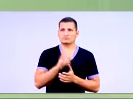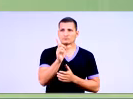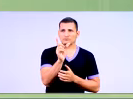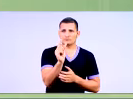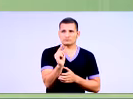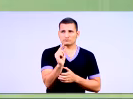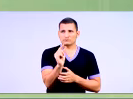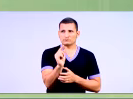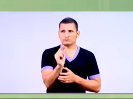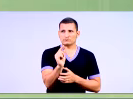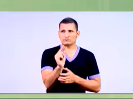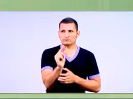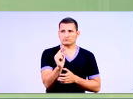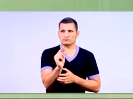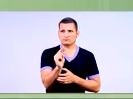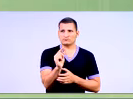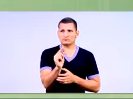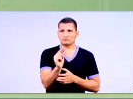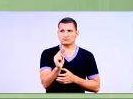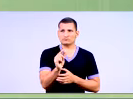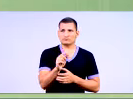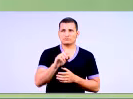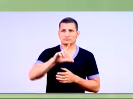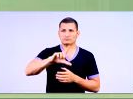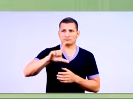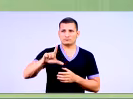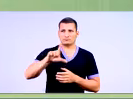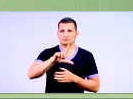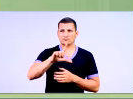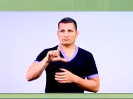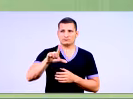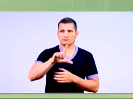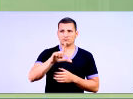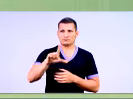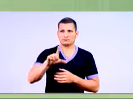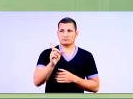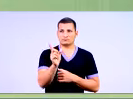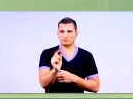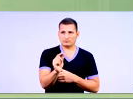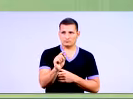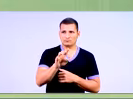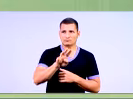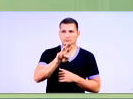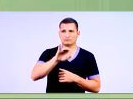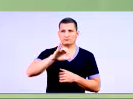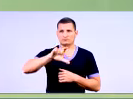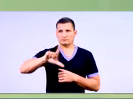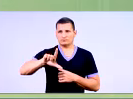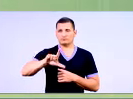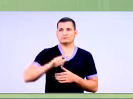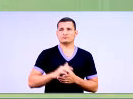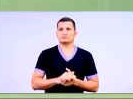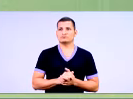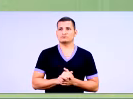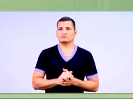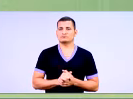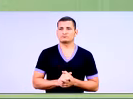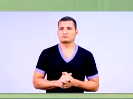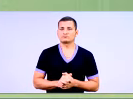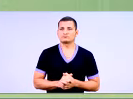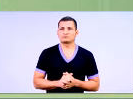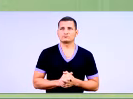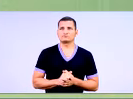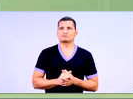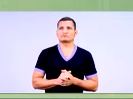falou I'll, abreviação de will, 2 L's. I'll go out with my husband, goodbye.